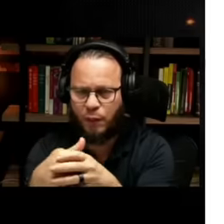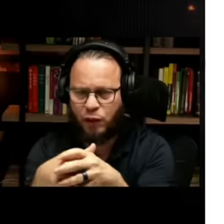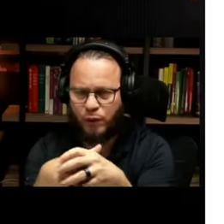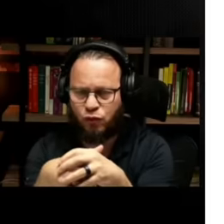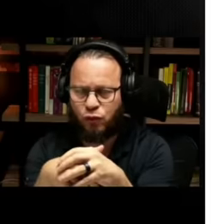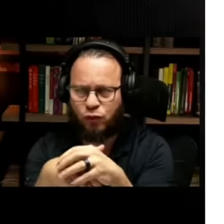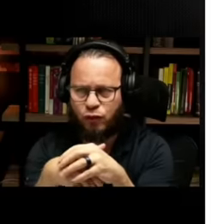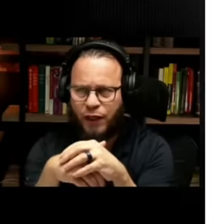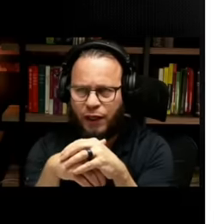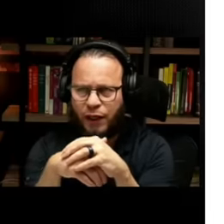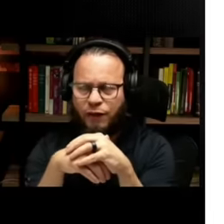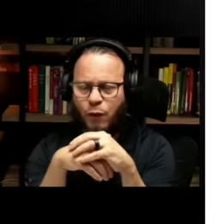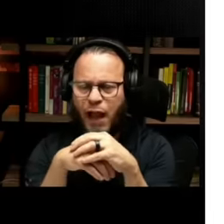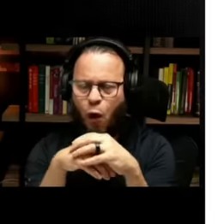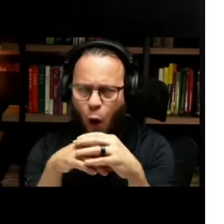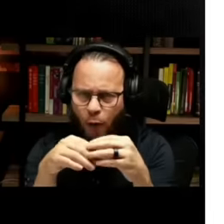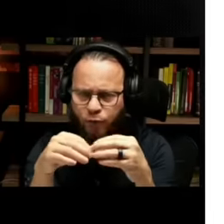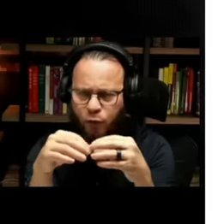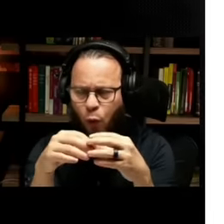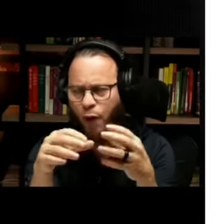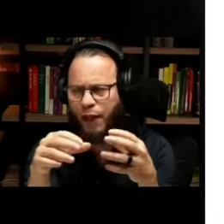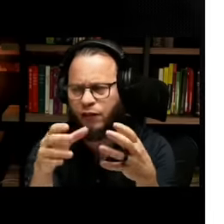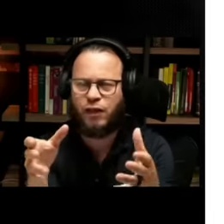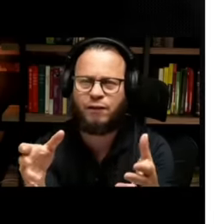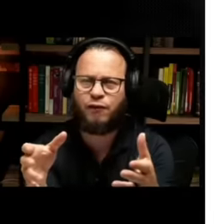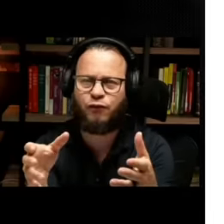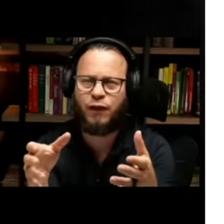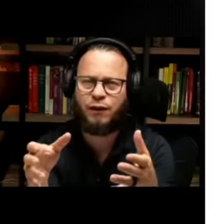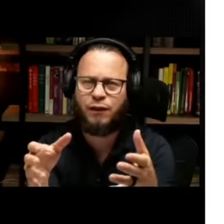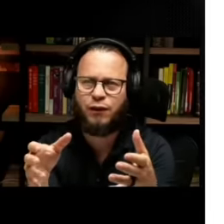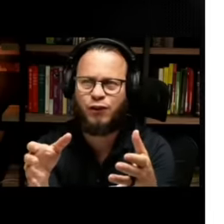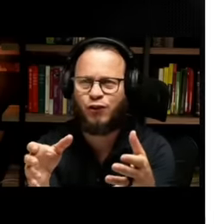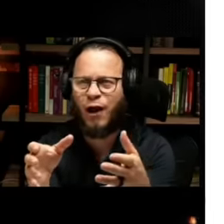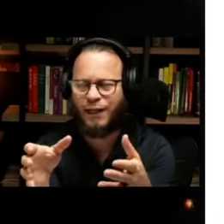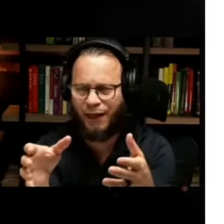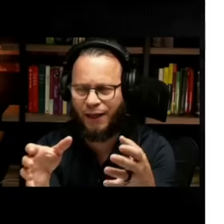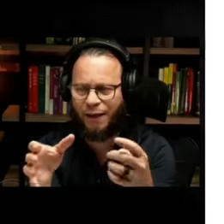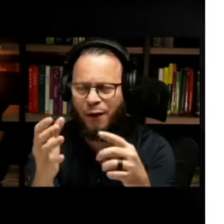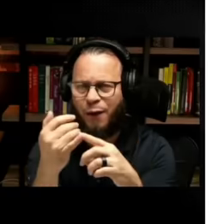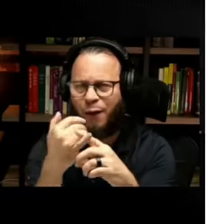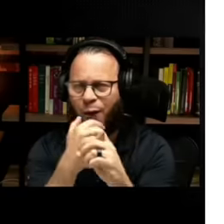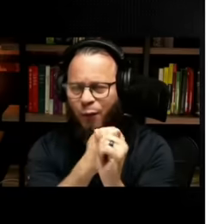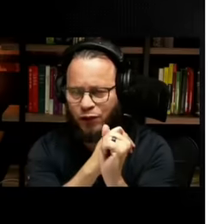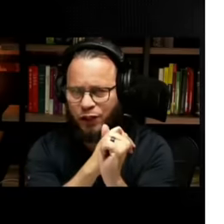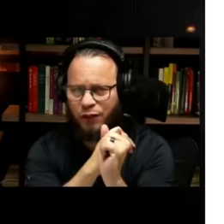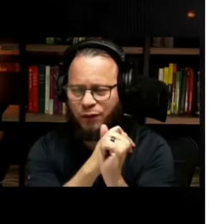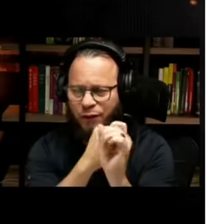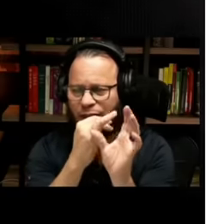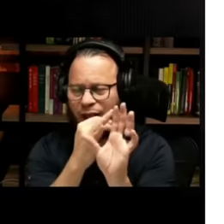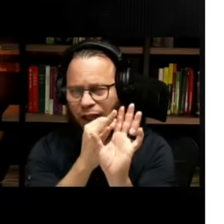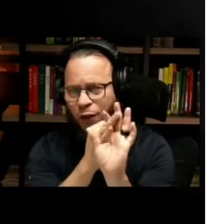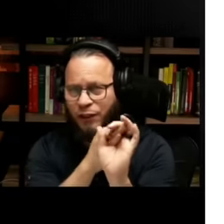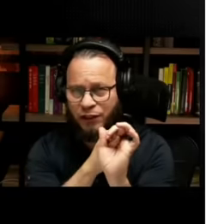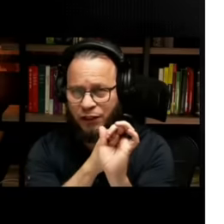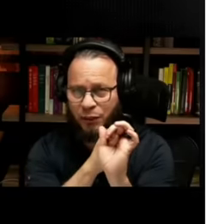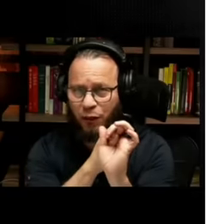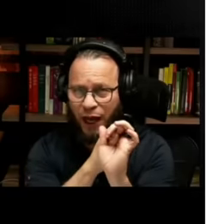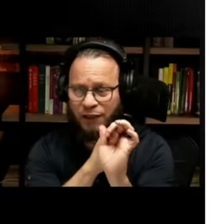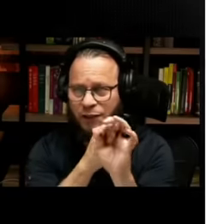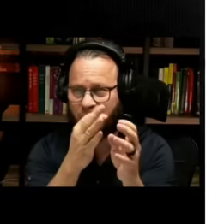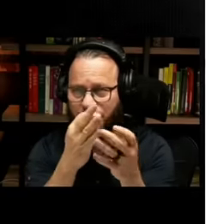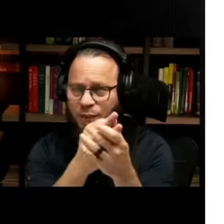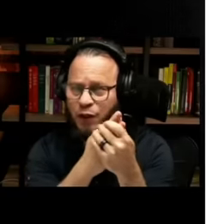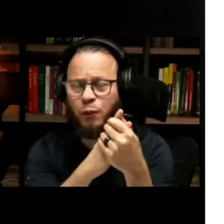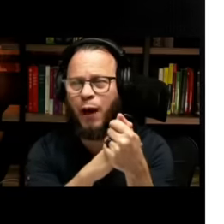sobre o mesmo assunto, então é óbvio, coerente, que ele está fora. Só que o Dino e o Alexandre de